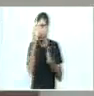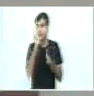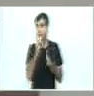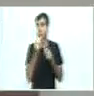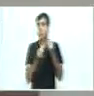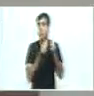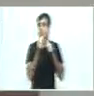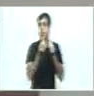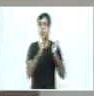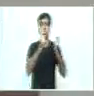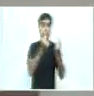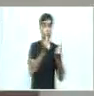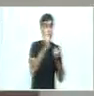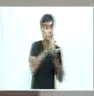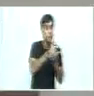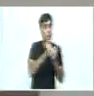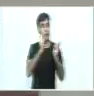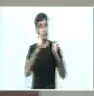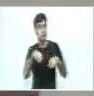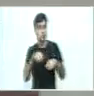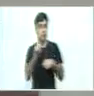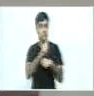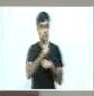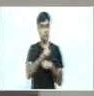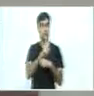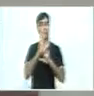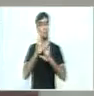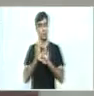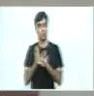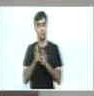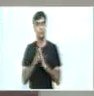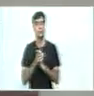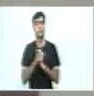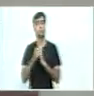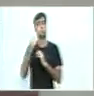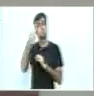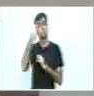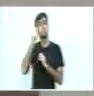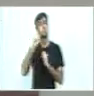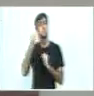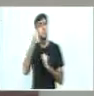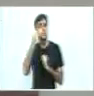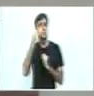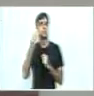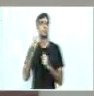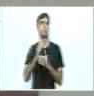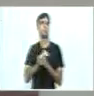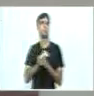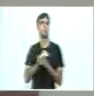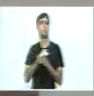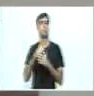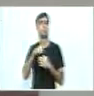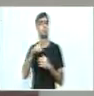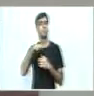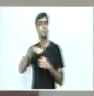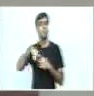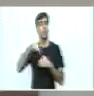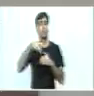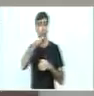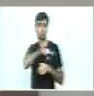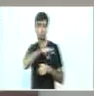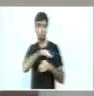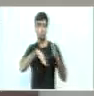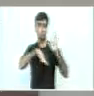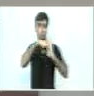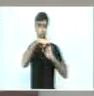ainda não foi feito por parte do Executivo. E existem ações dentro aí do plano de cargos e